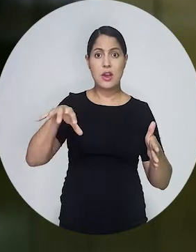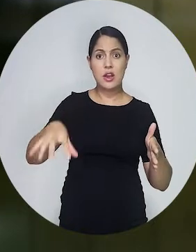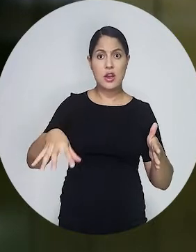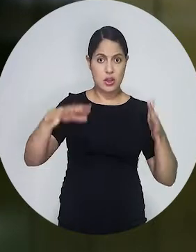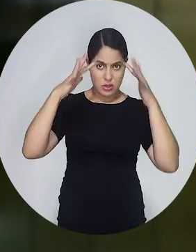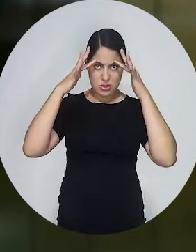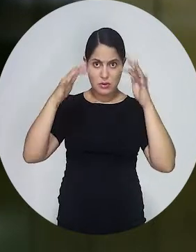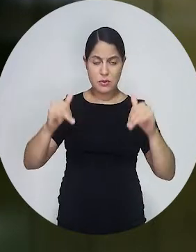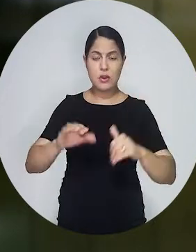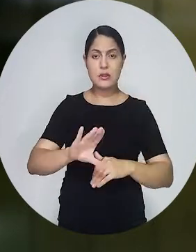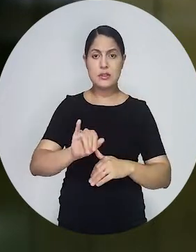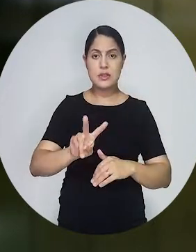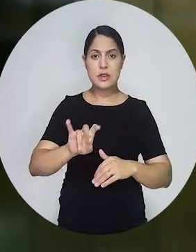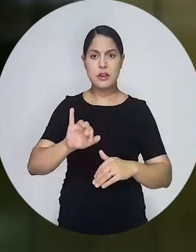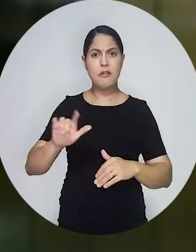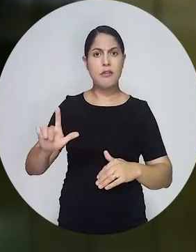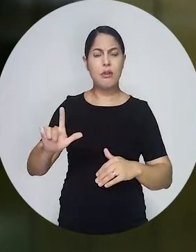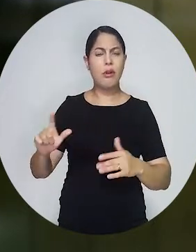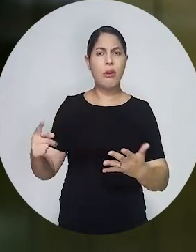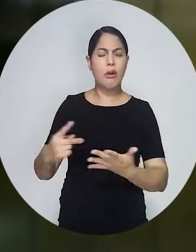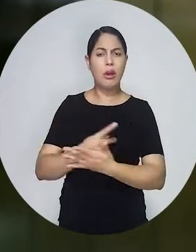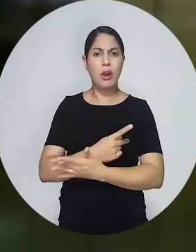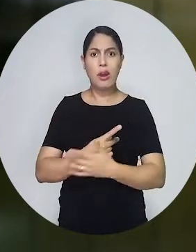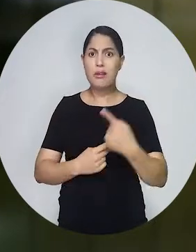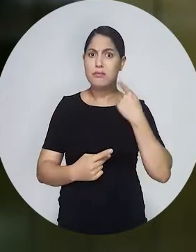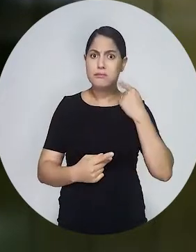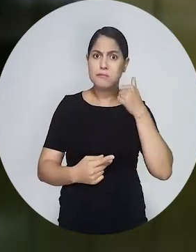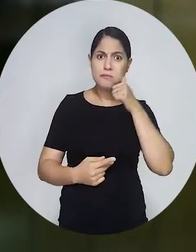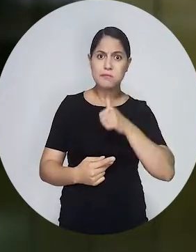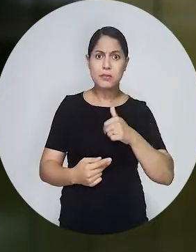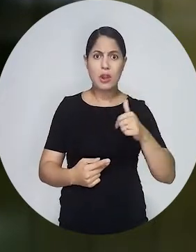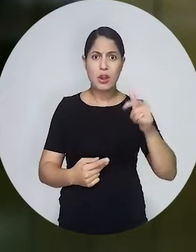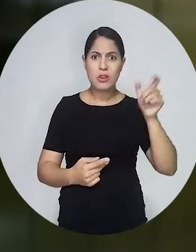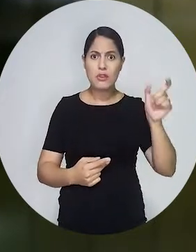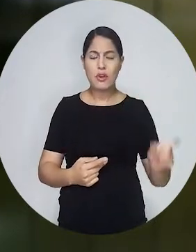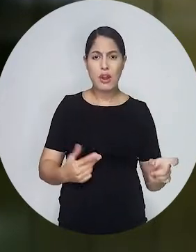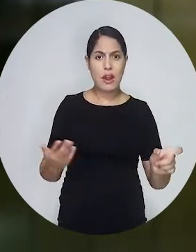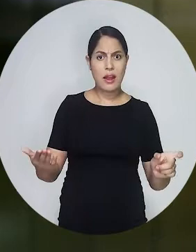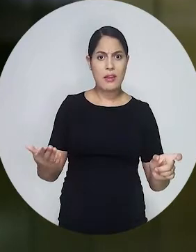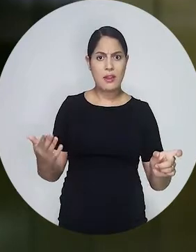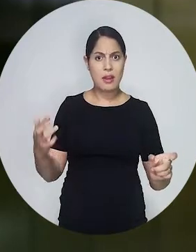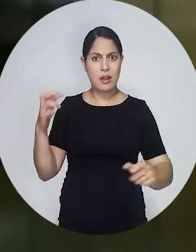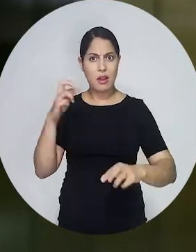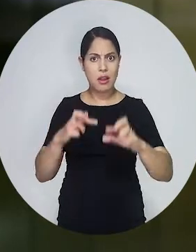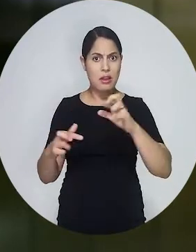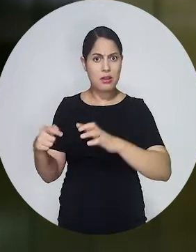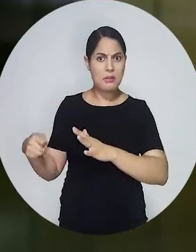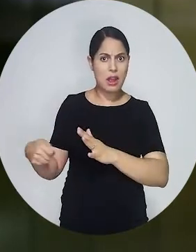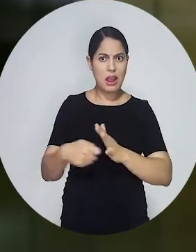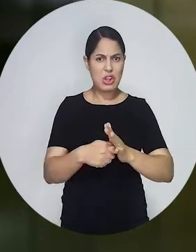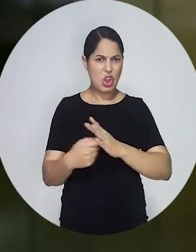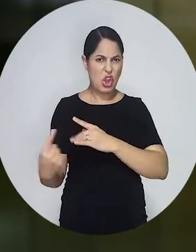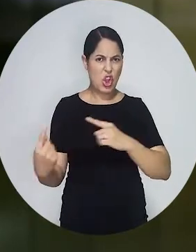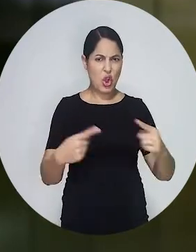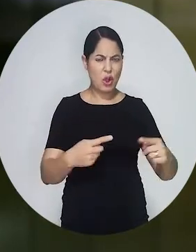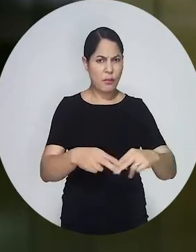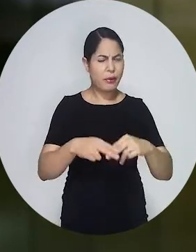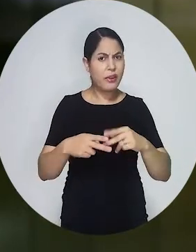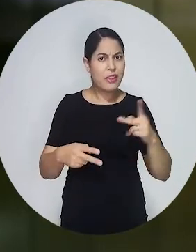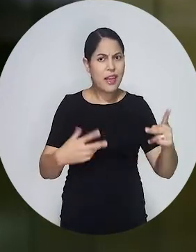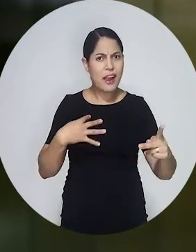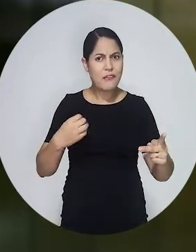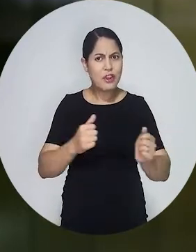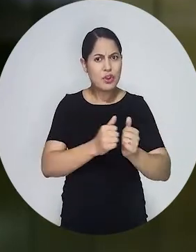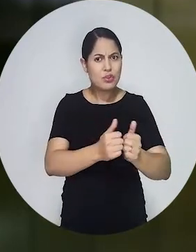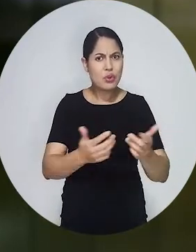na 2ª Câmara Civil do Tribunal de Justiça do Amazonas, uma advogada foi repreendida por um desembargador por estar